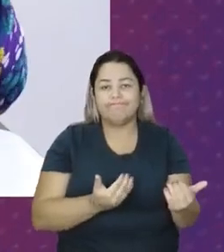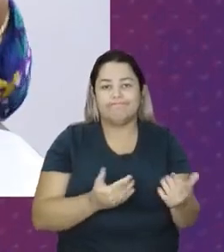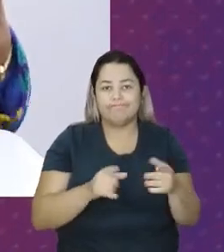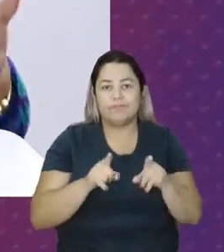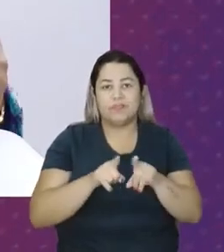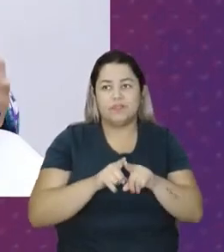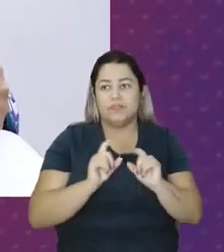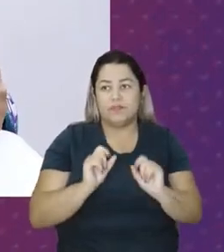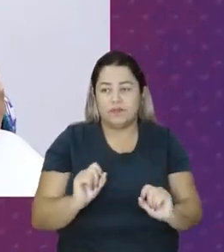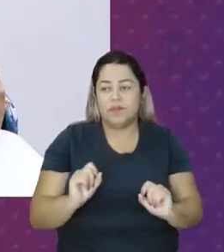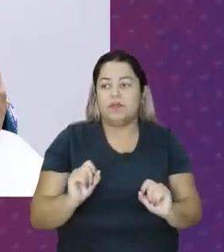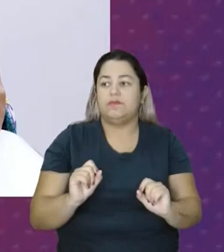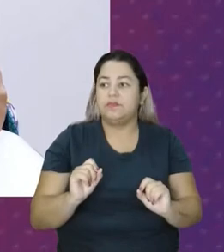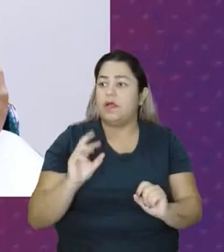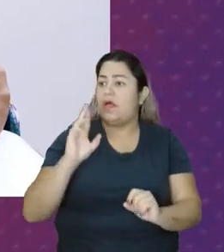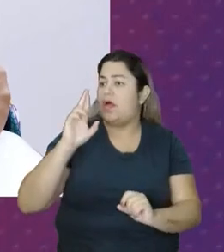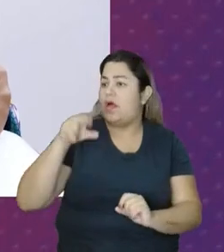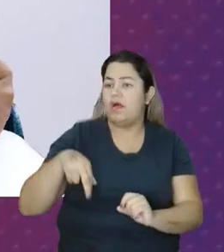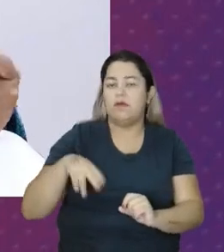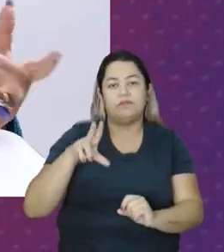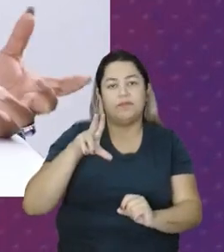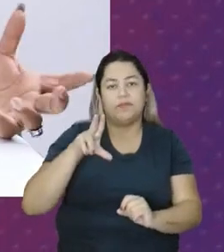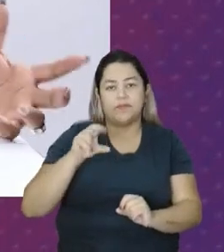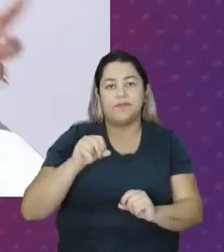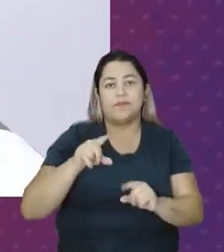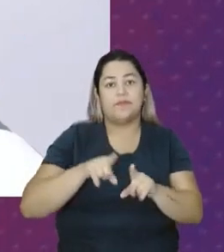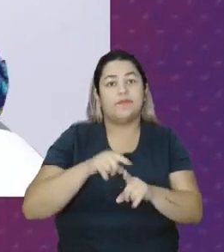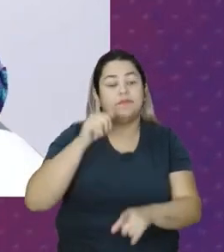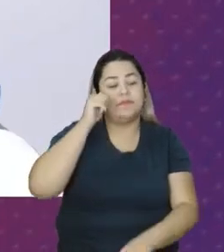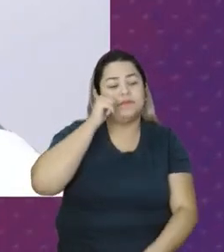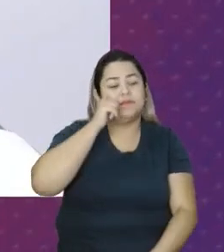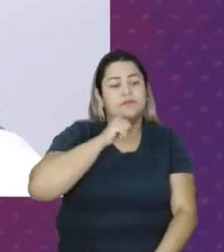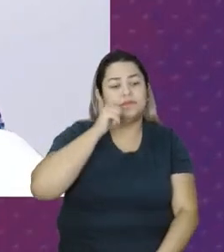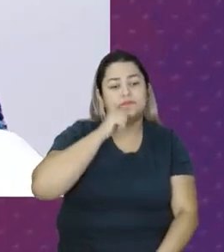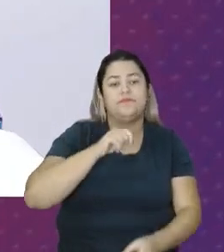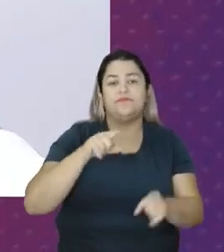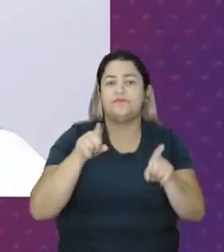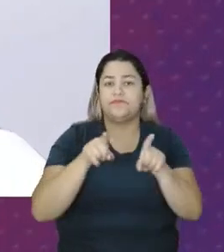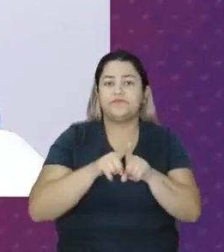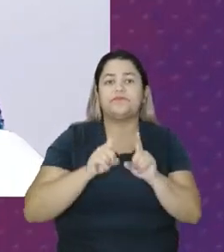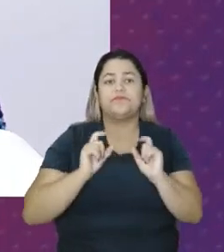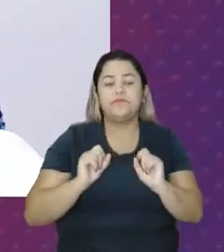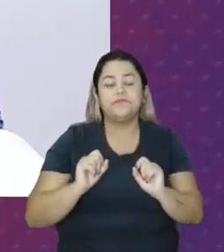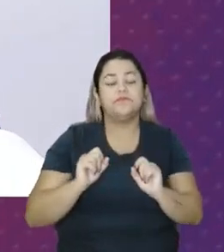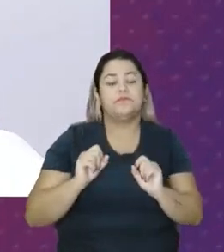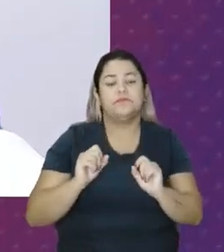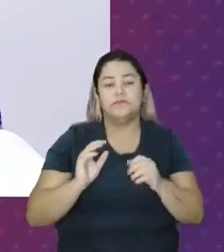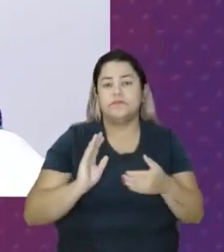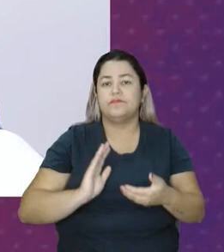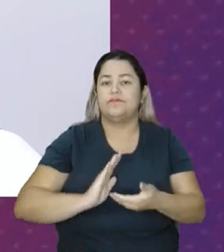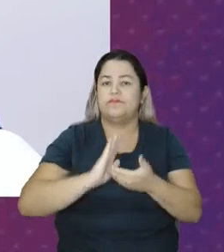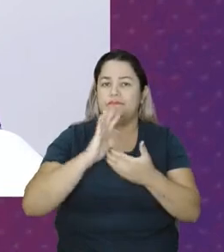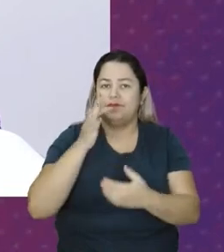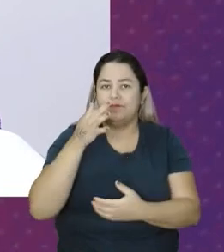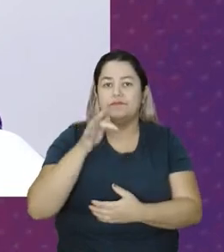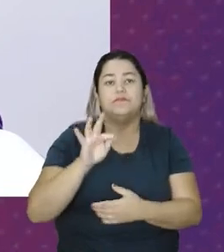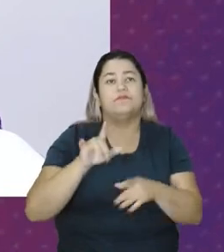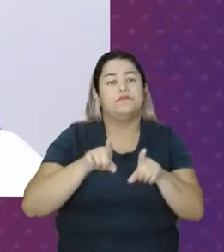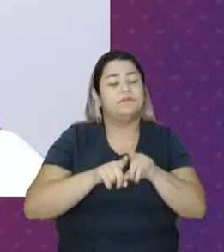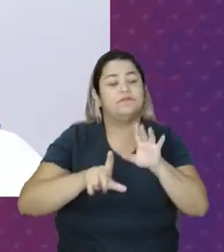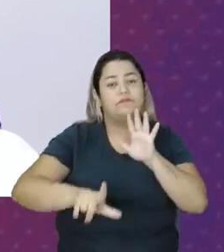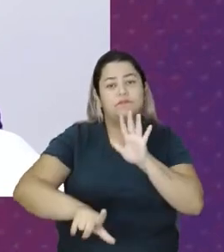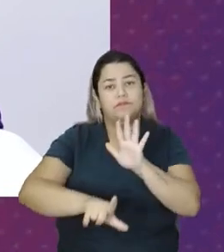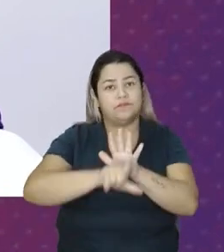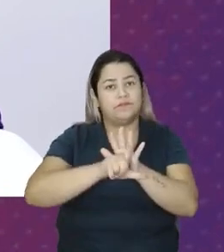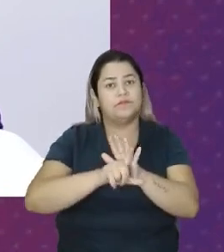juventude, ela não está refletida, né? As mulheres, nós na Câmara Federal, nessa